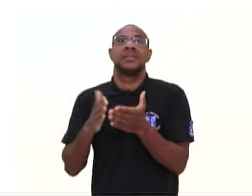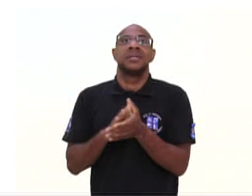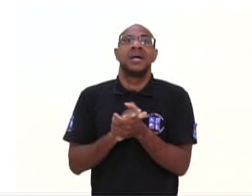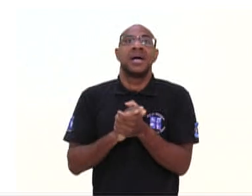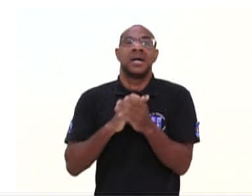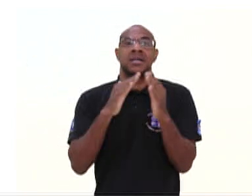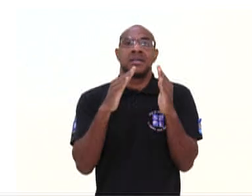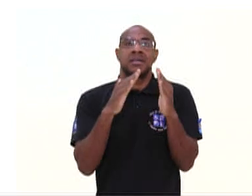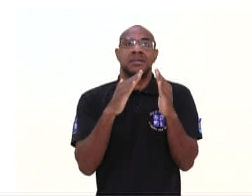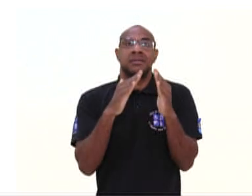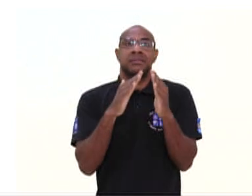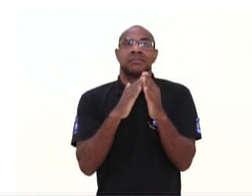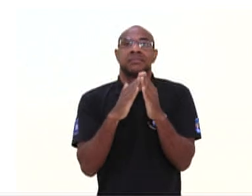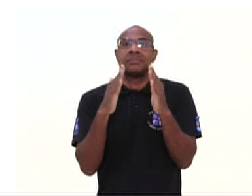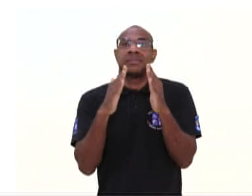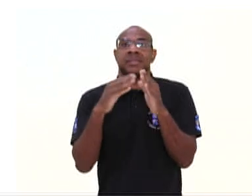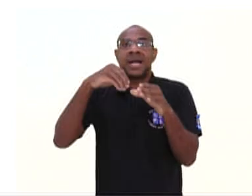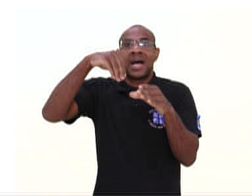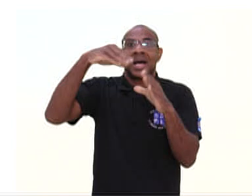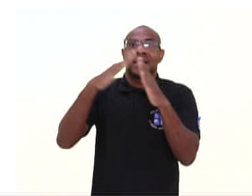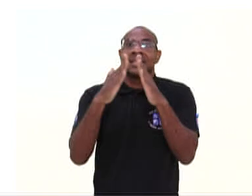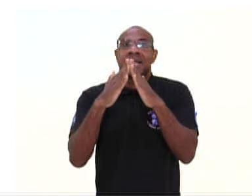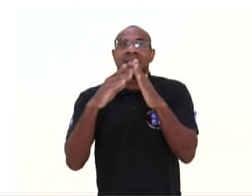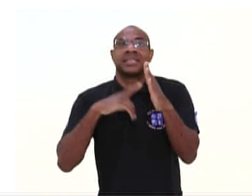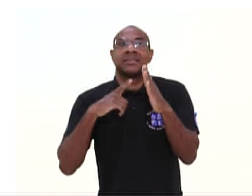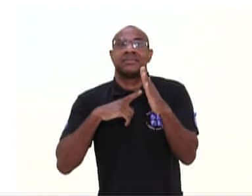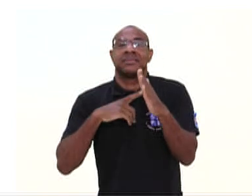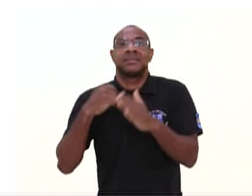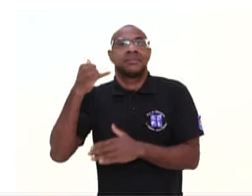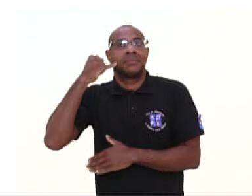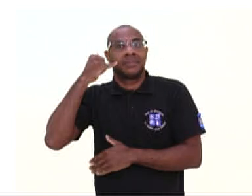em que havia aparelho celular alcançou